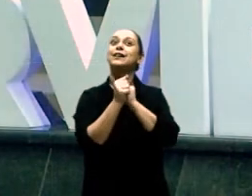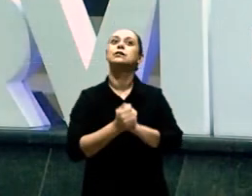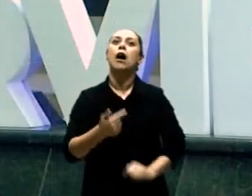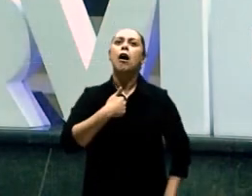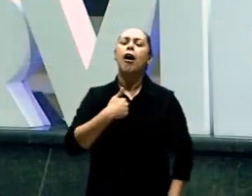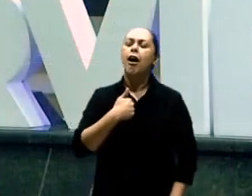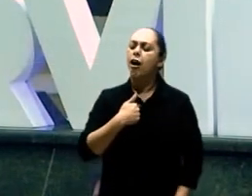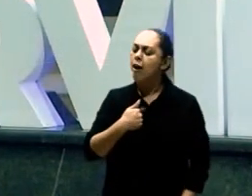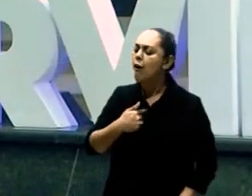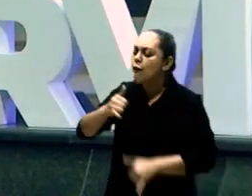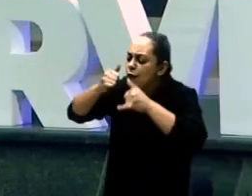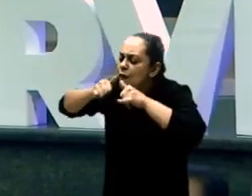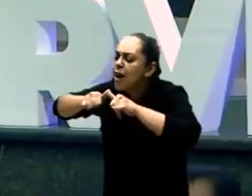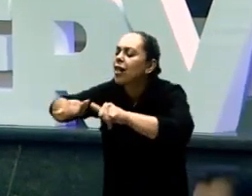Ó